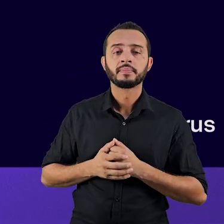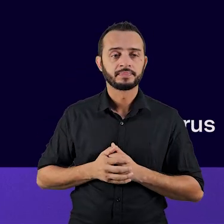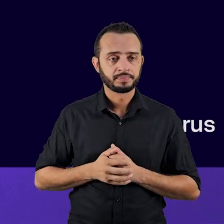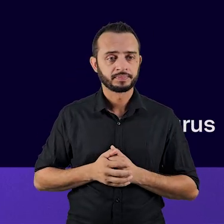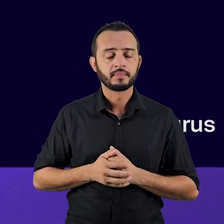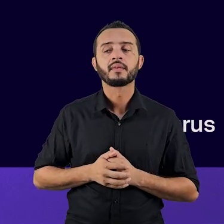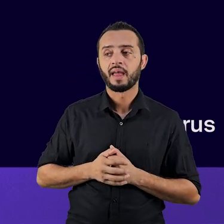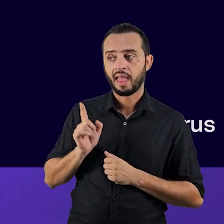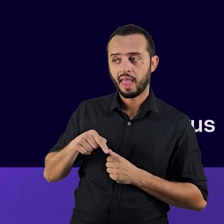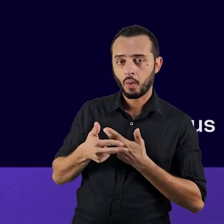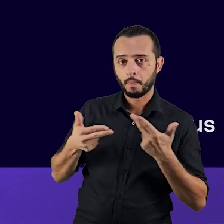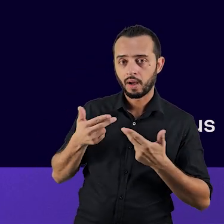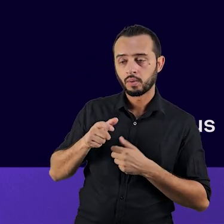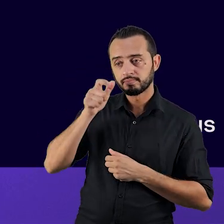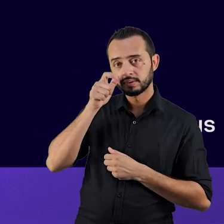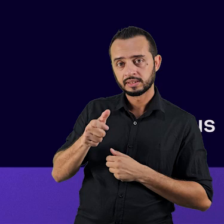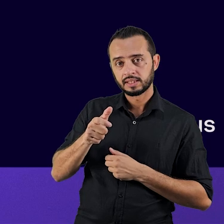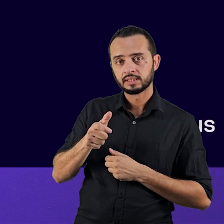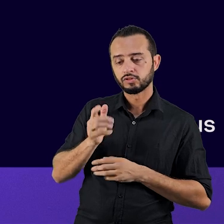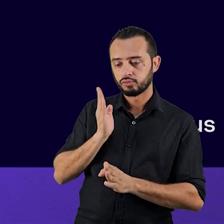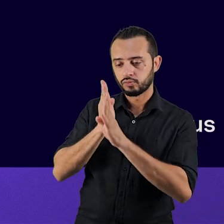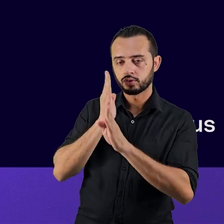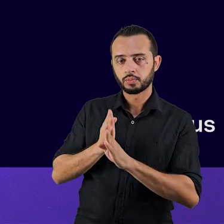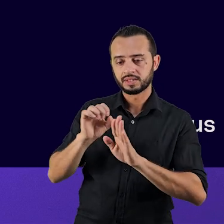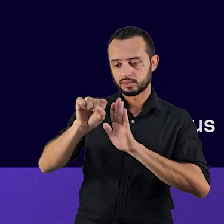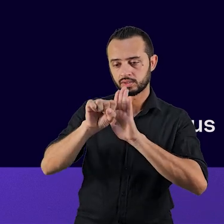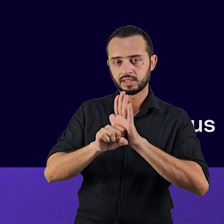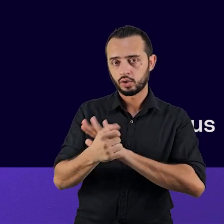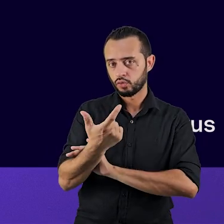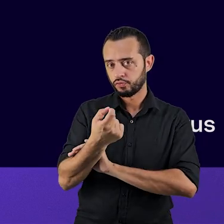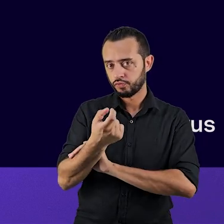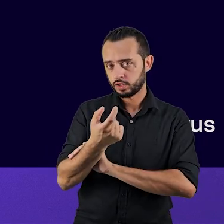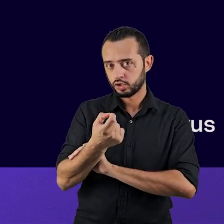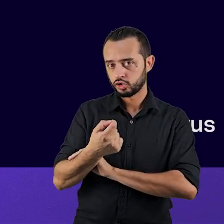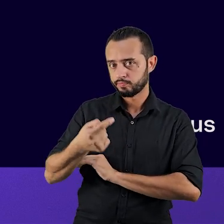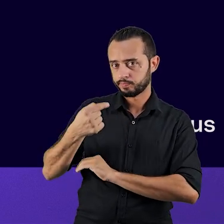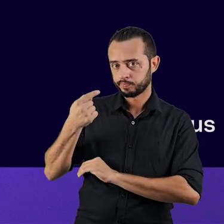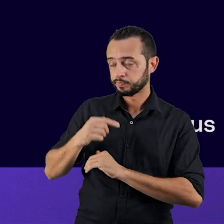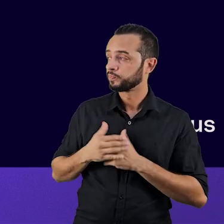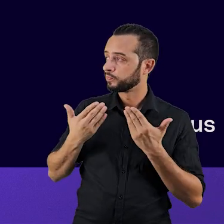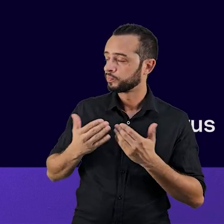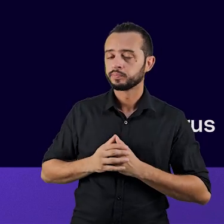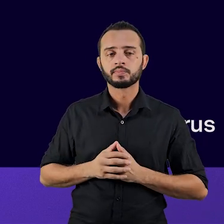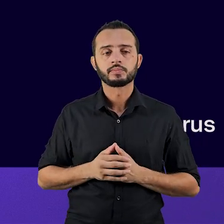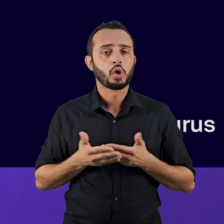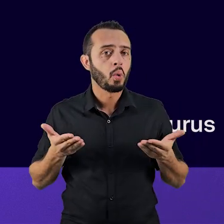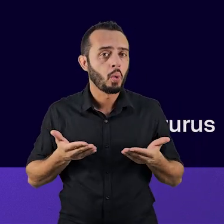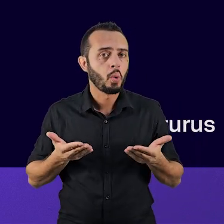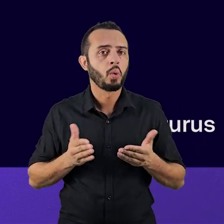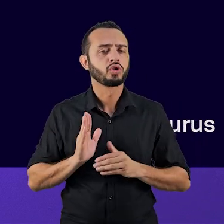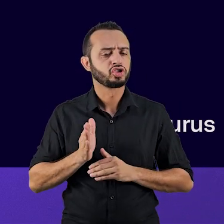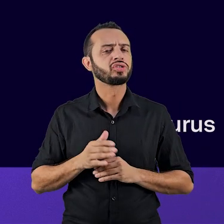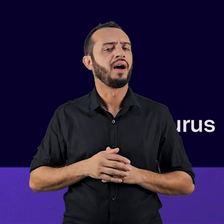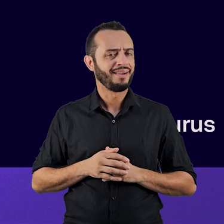da informação. Isso é uma coisa muito interessante, foi descoberta no século XX, tá? E hoje